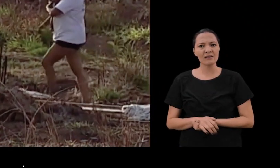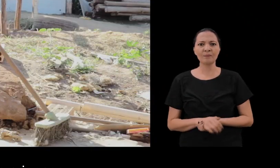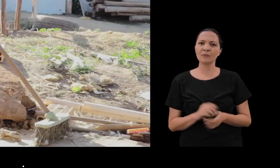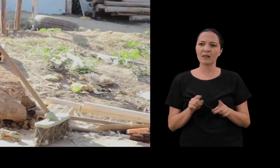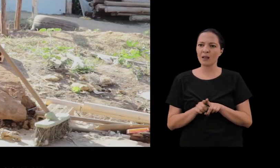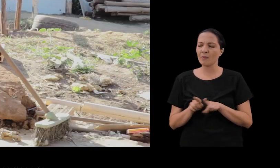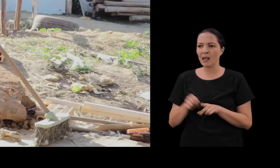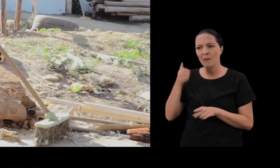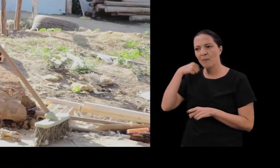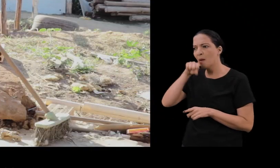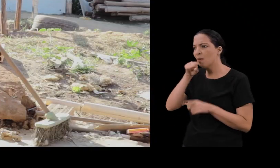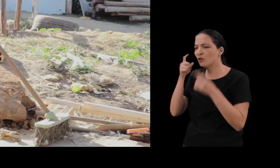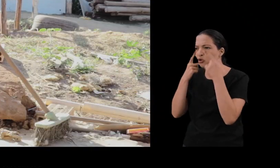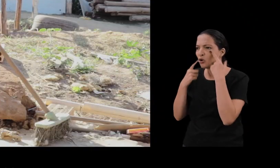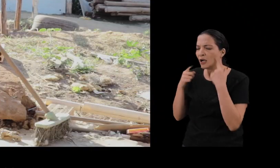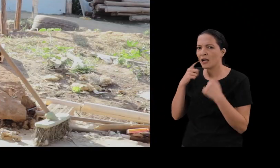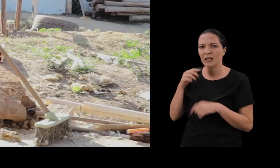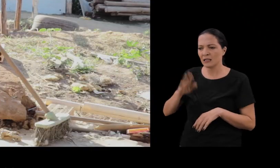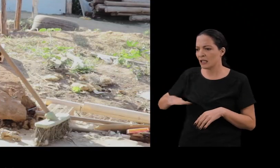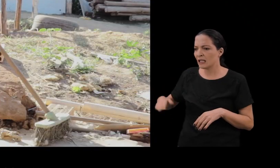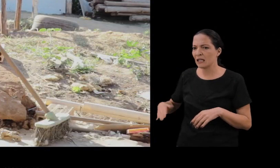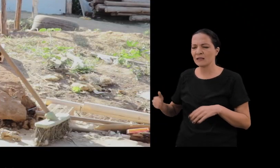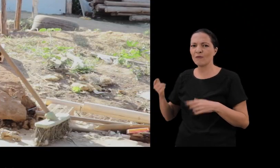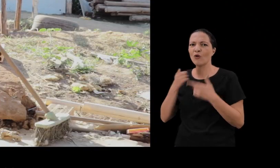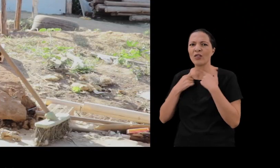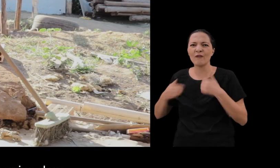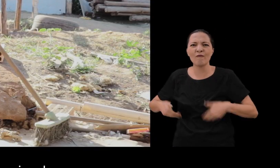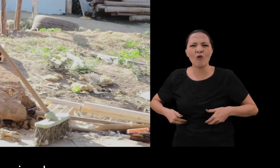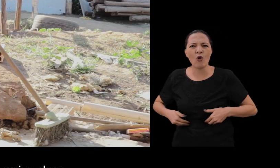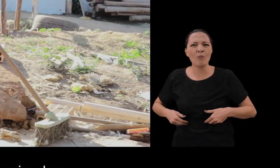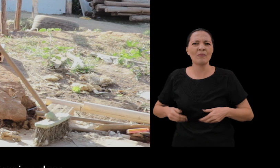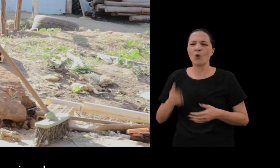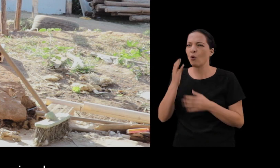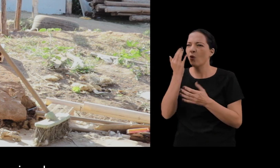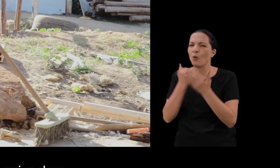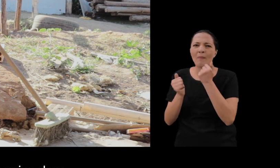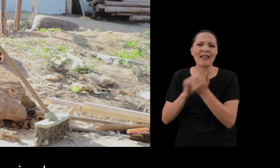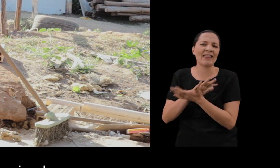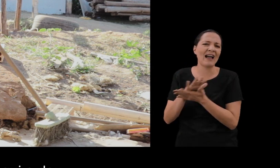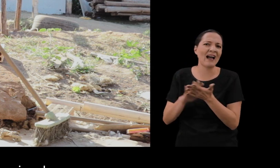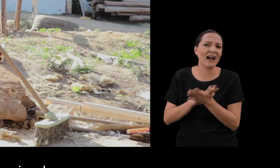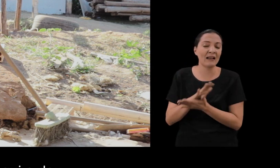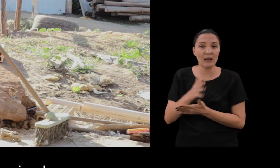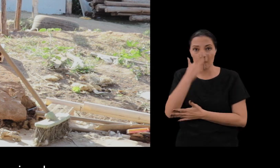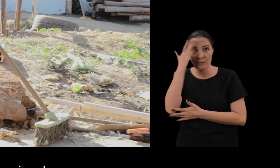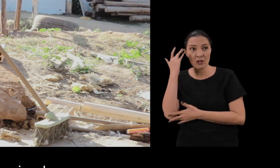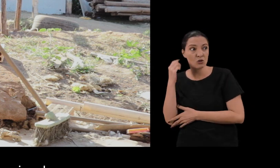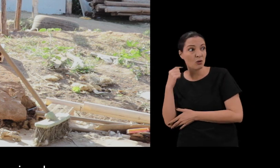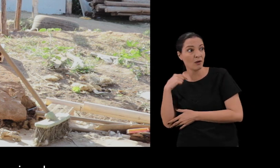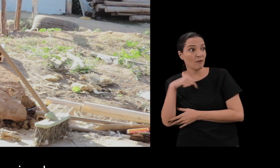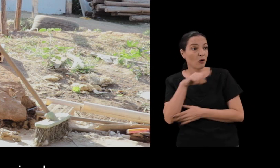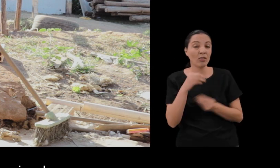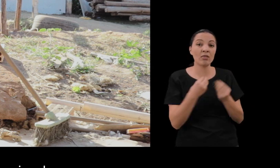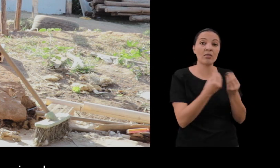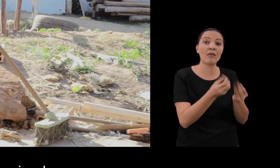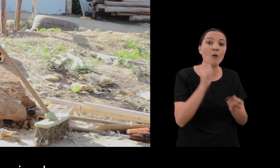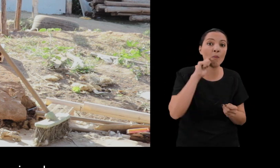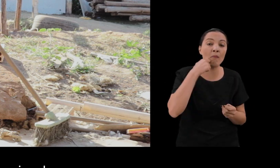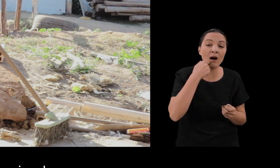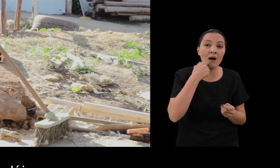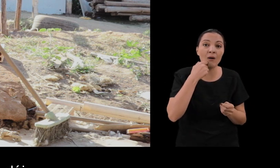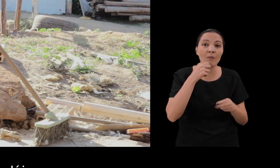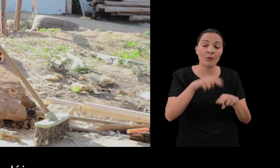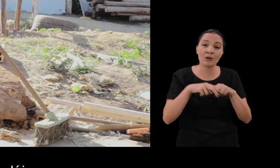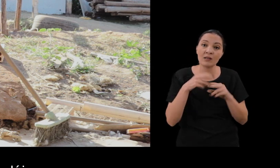chorando, né, as crianças querendo comer, não tinha nada. Aí um pessoal passou aqui, deu uma doação de um pão, foi o que